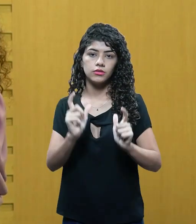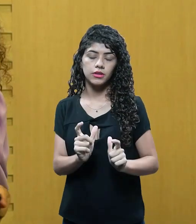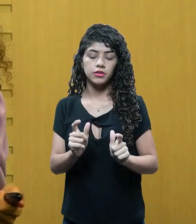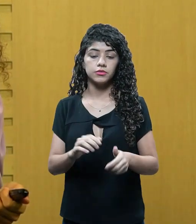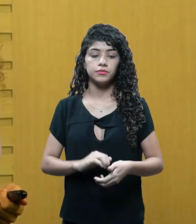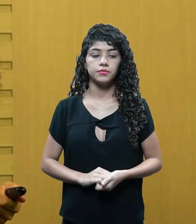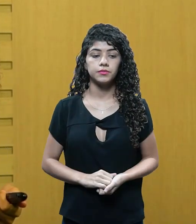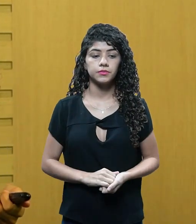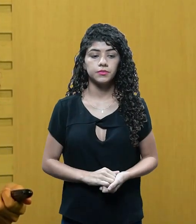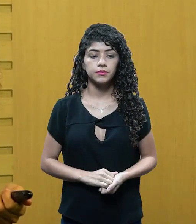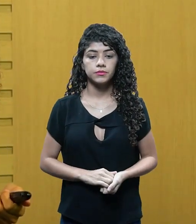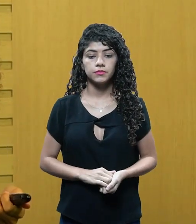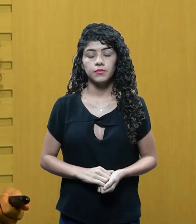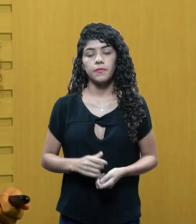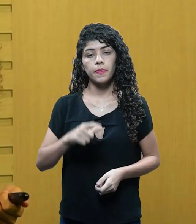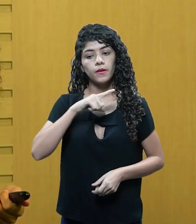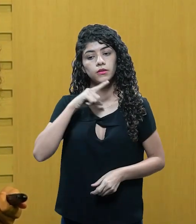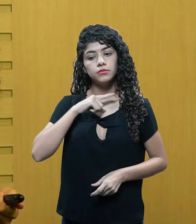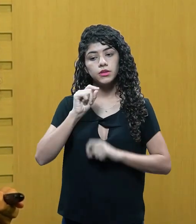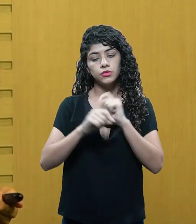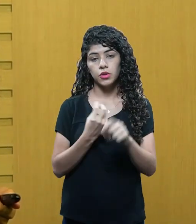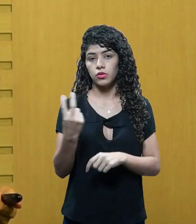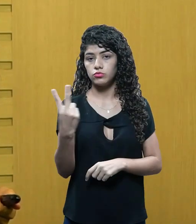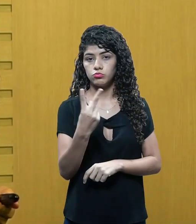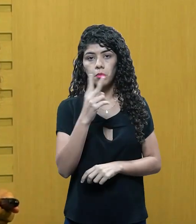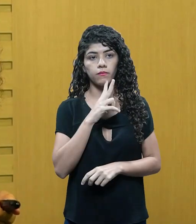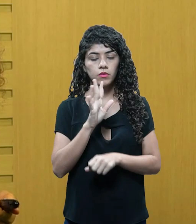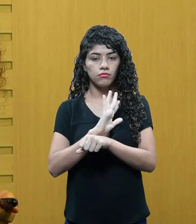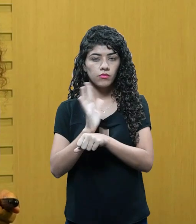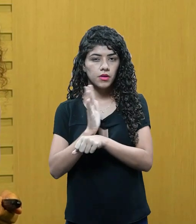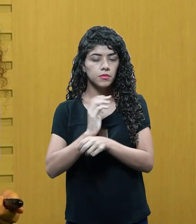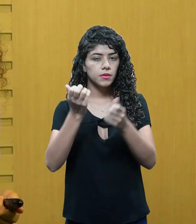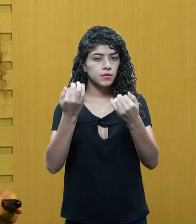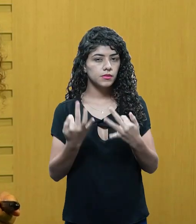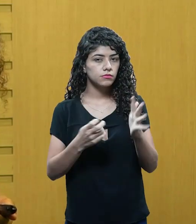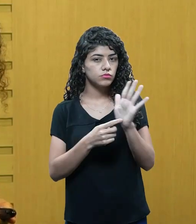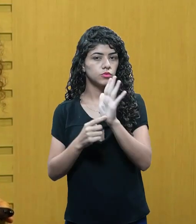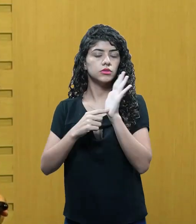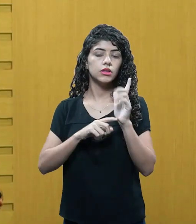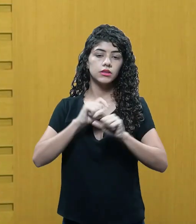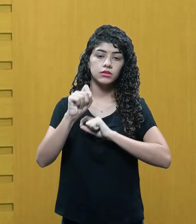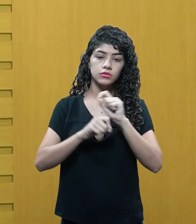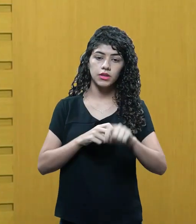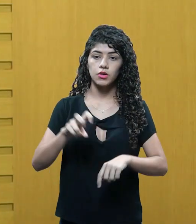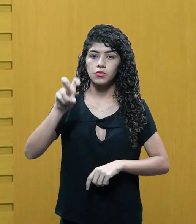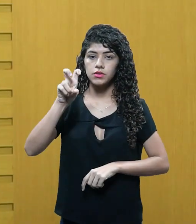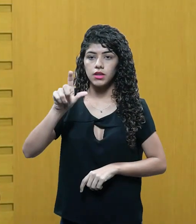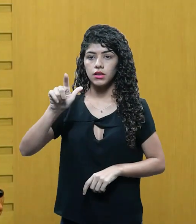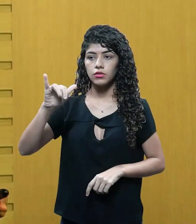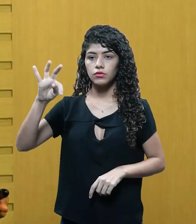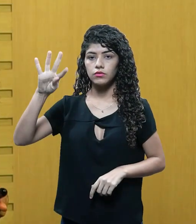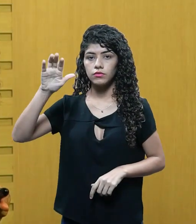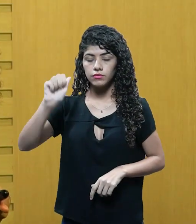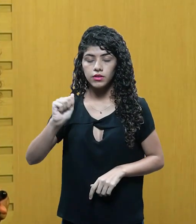tal. Então, tem 2 filmes que eu coloquei de referência, que é o Cinco